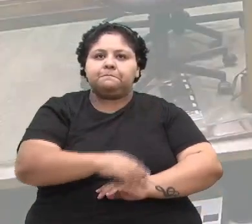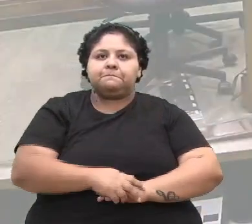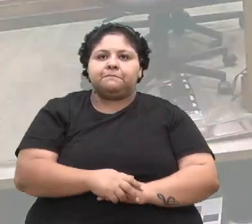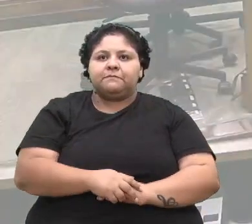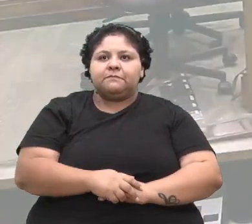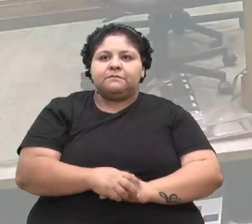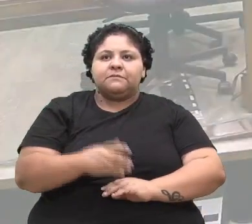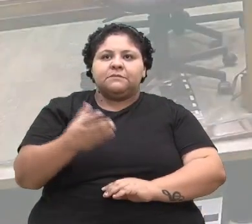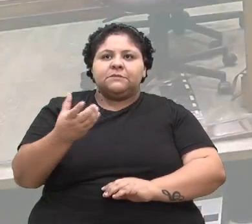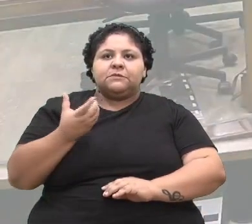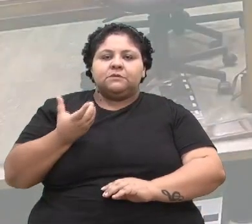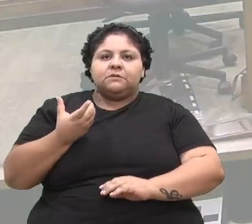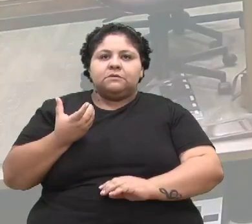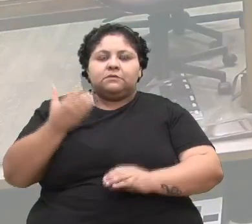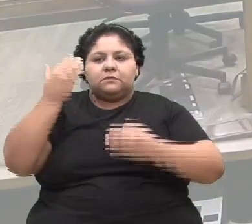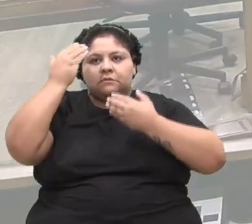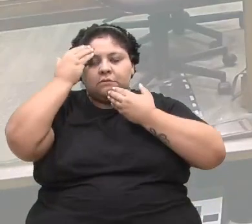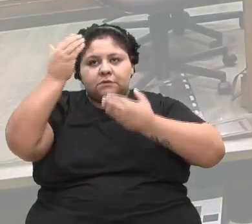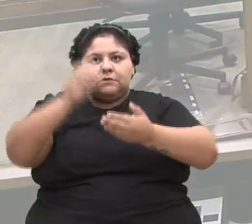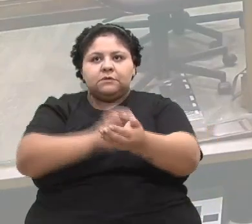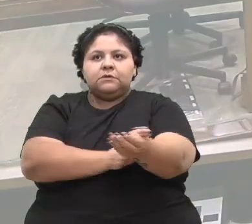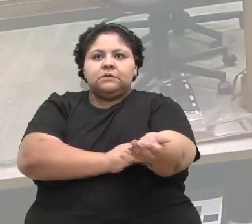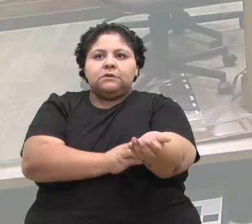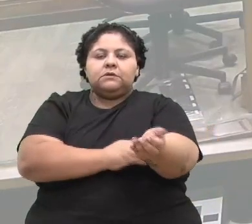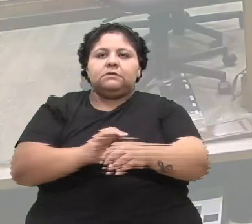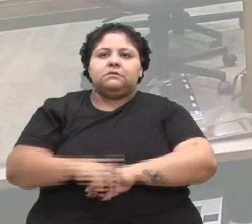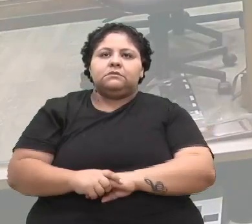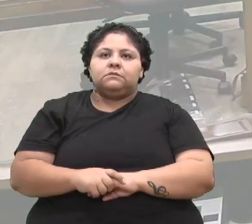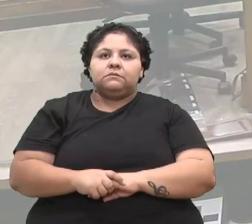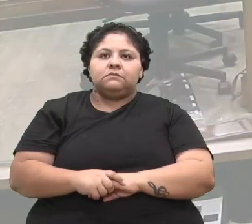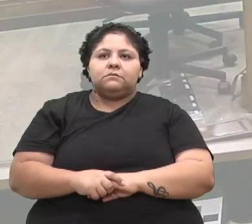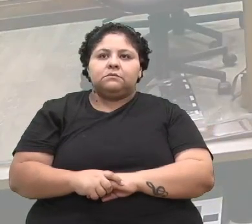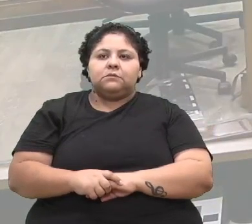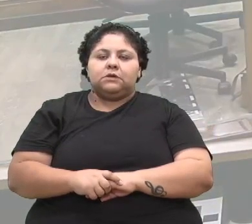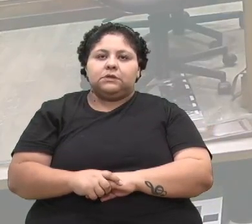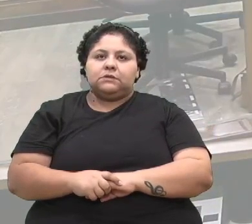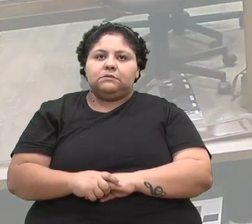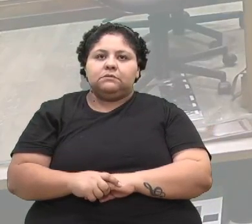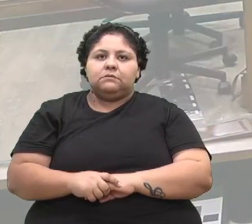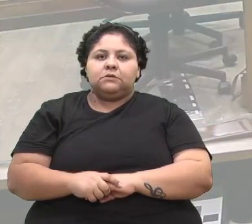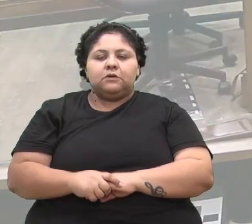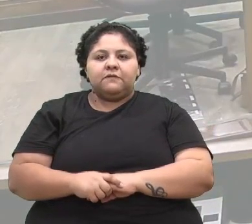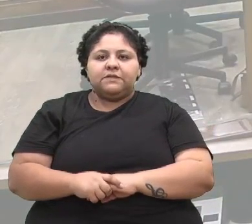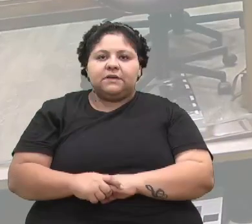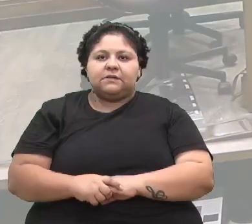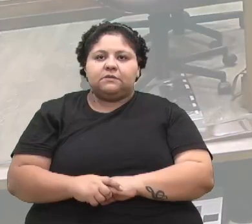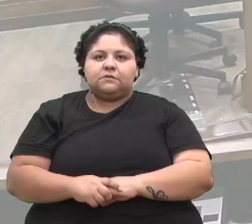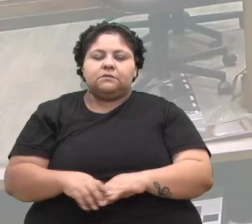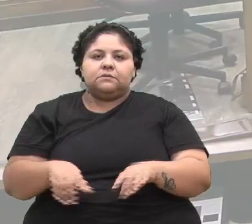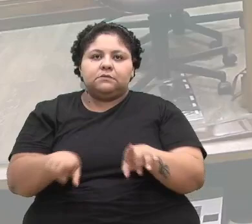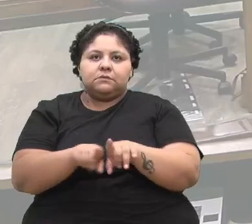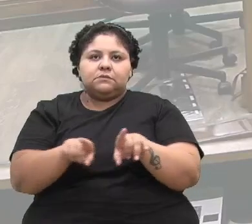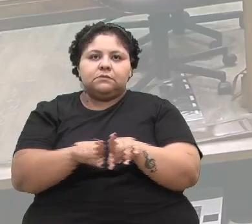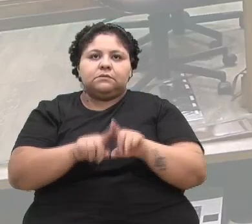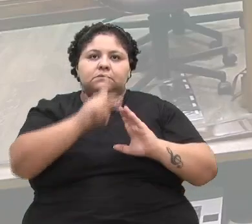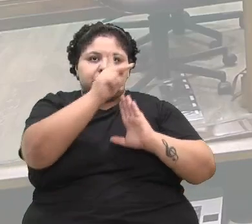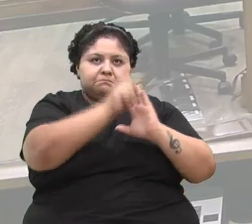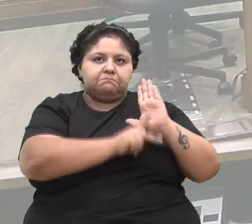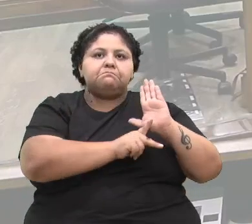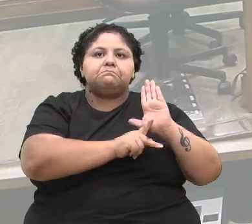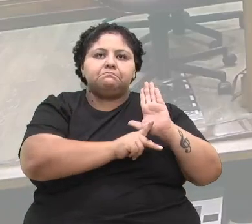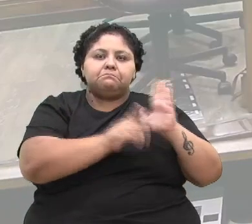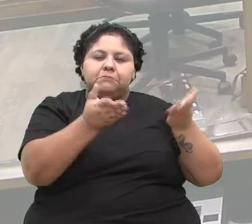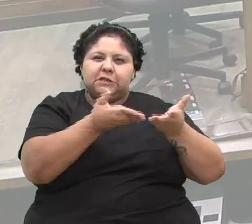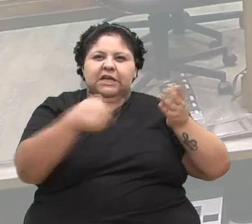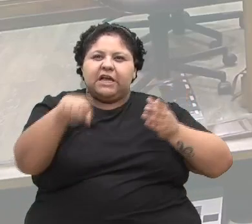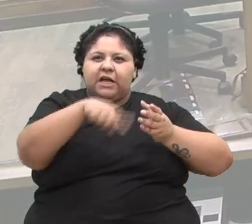agradecer e parabenizar a diretora da FAS, os servidores, a Cristiane, né, duas Cristianes, que estão liderando esse projeto, né?